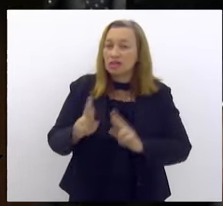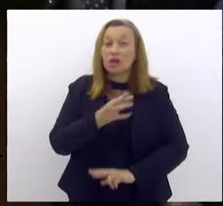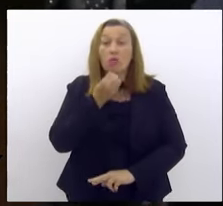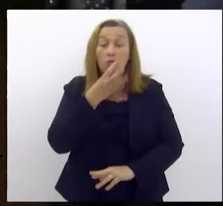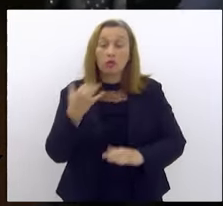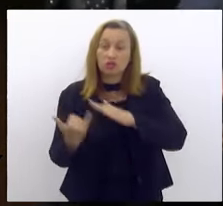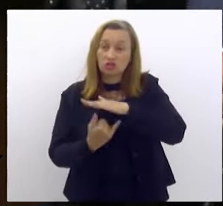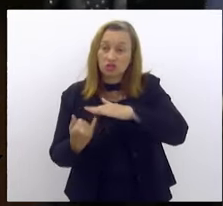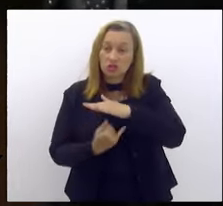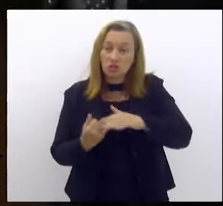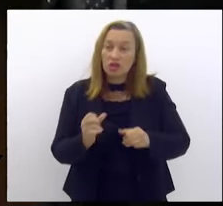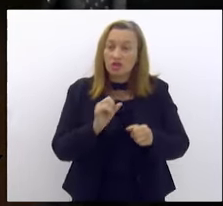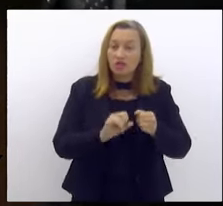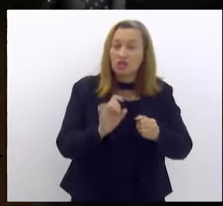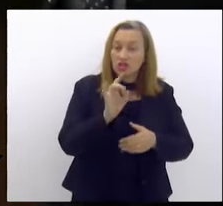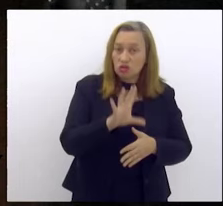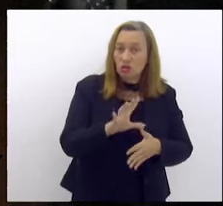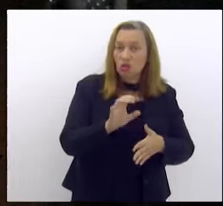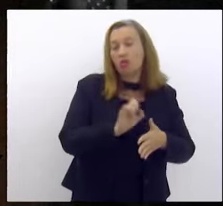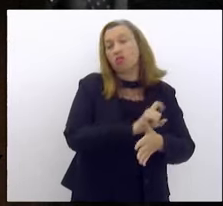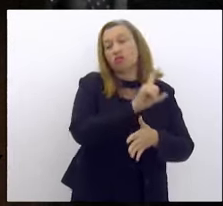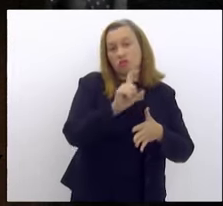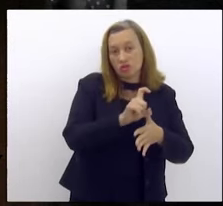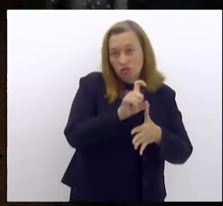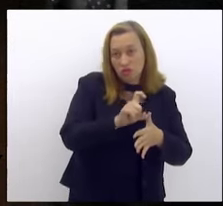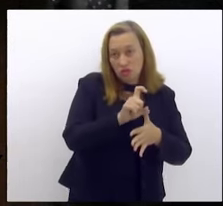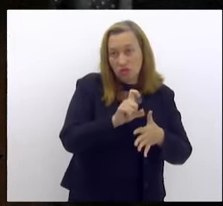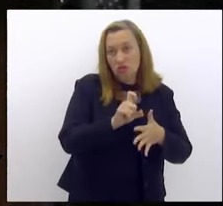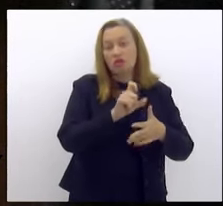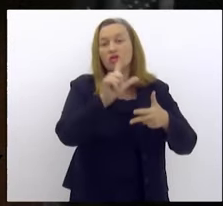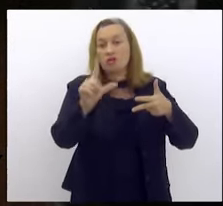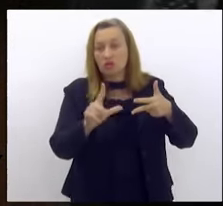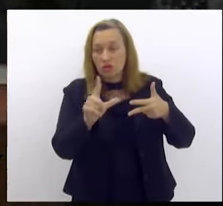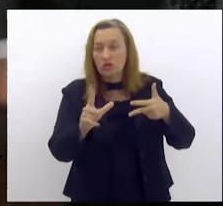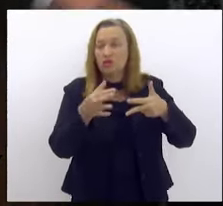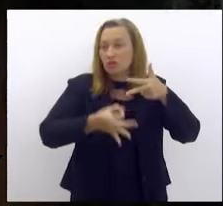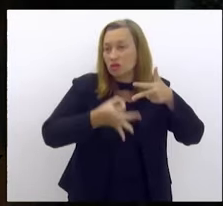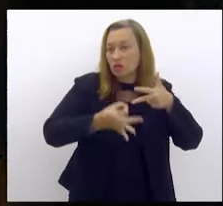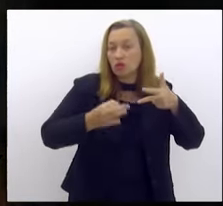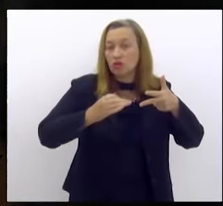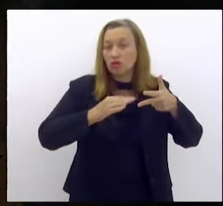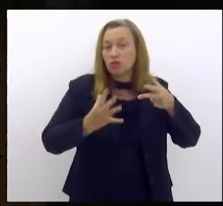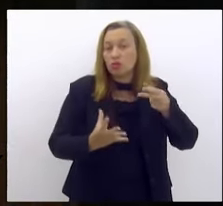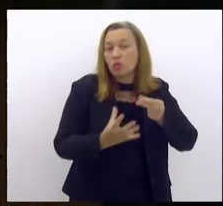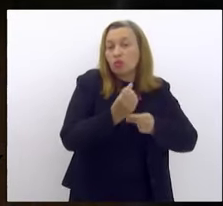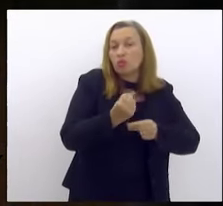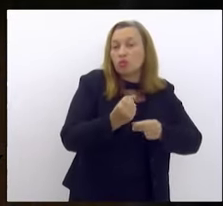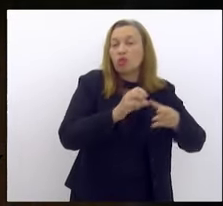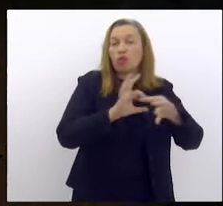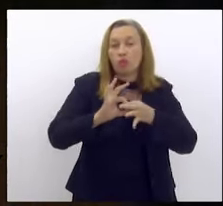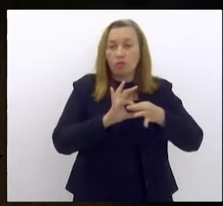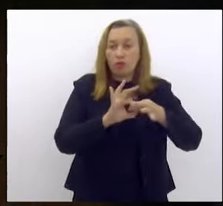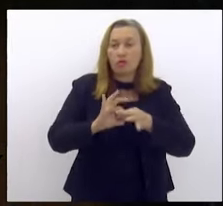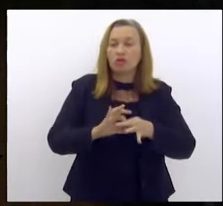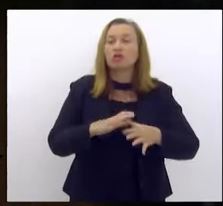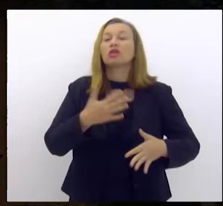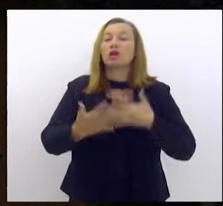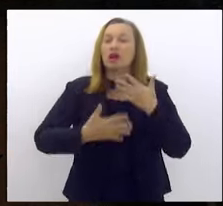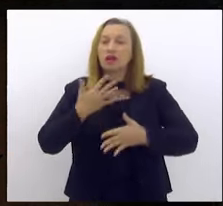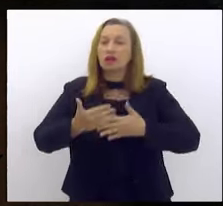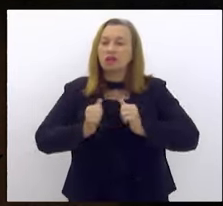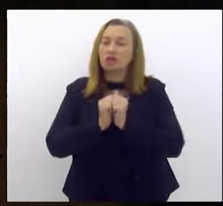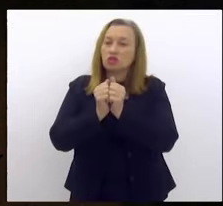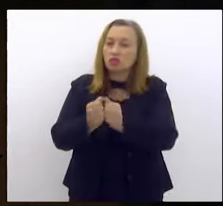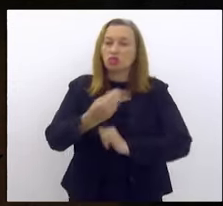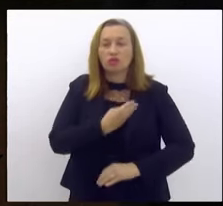e tem feito isso não só com o Executivo, mas com o Judiciário, com os demais poderes, com os demais entes federativos. Terei o maior prazer de estar ao lado do